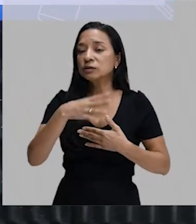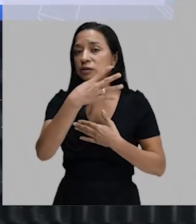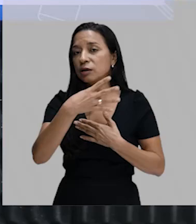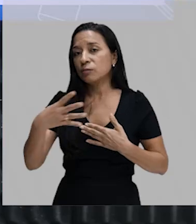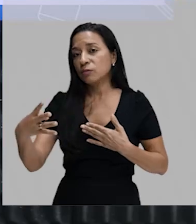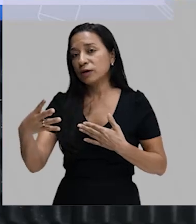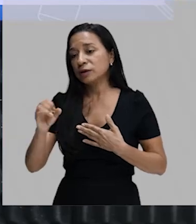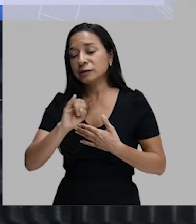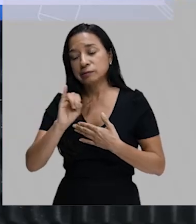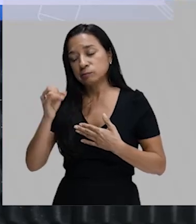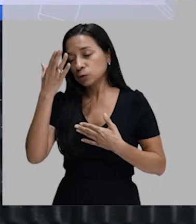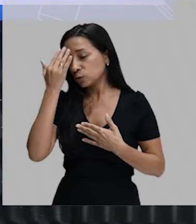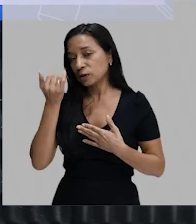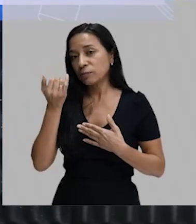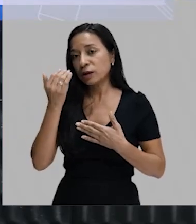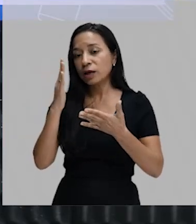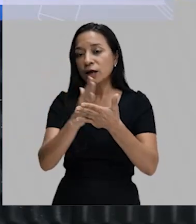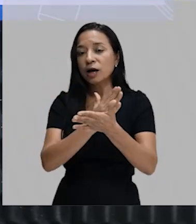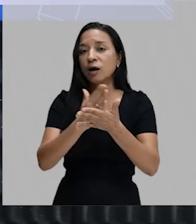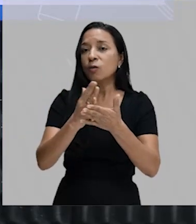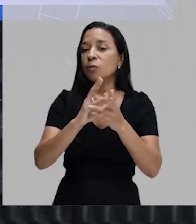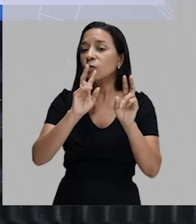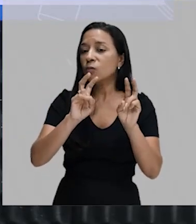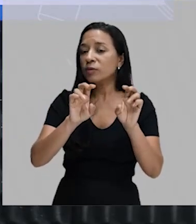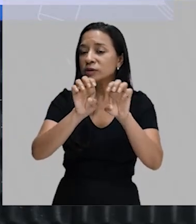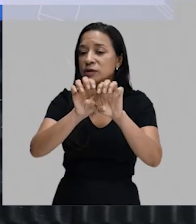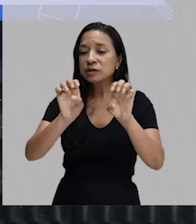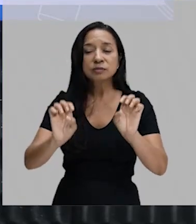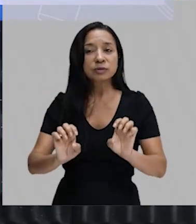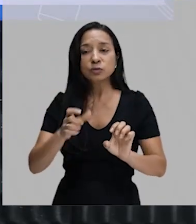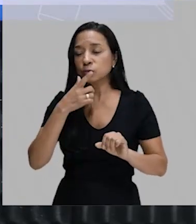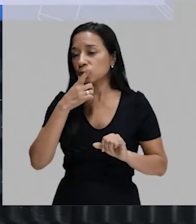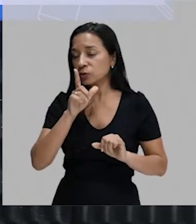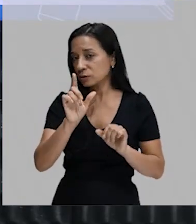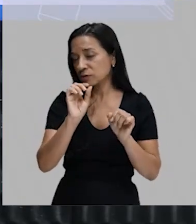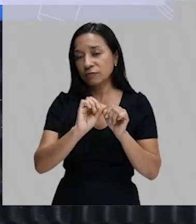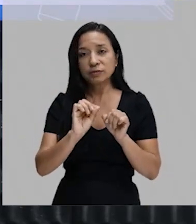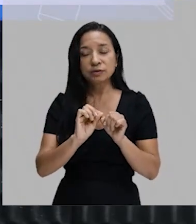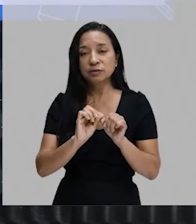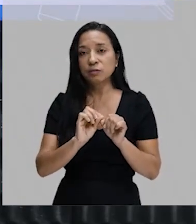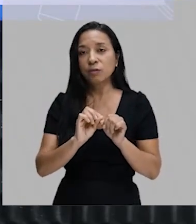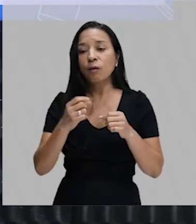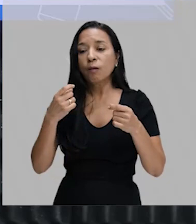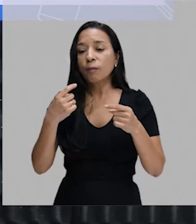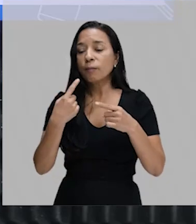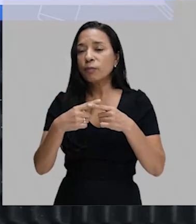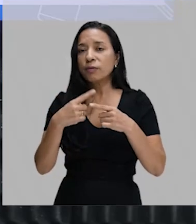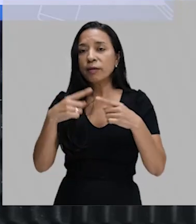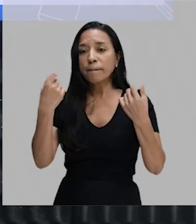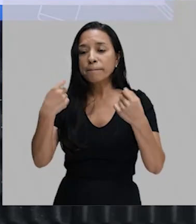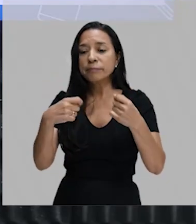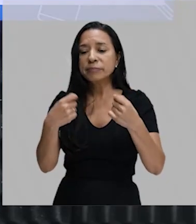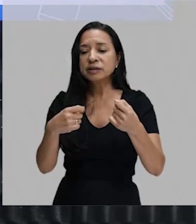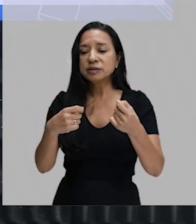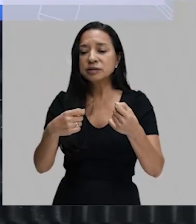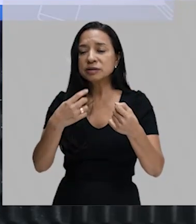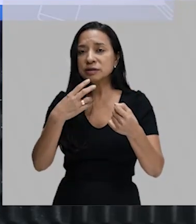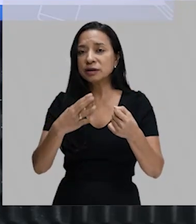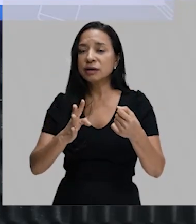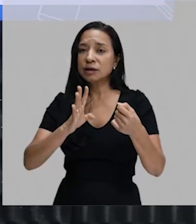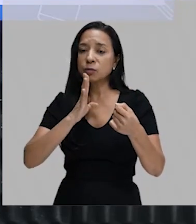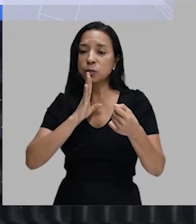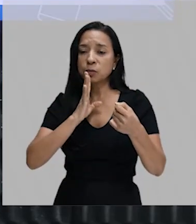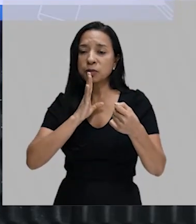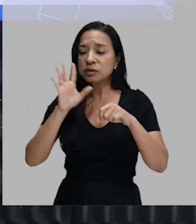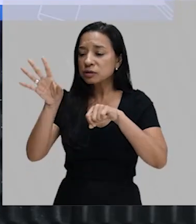eu não vou conseguir solucionar, porque eu preciso conhecer a tabuada. Se